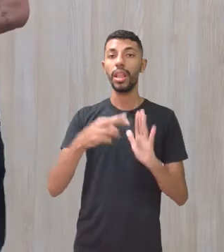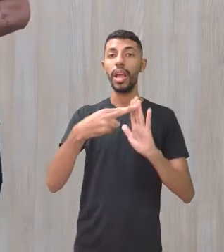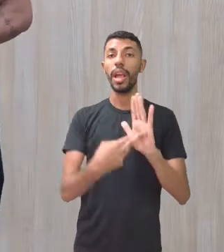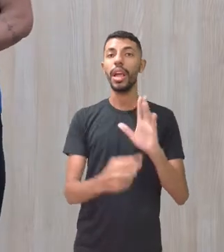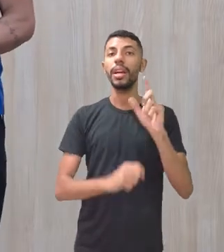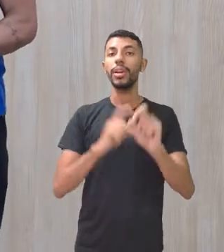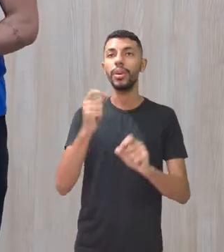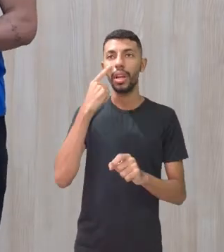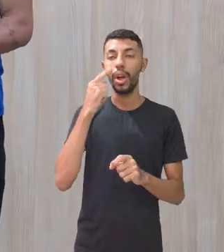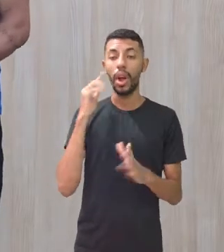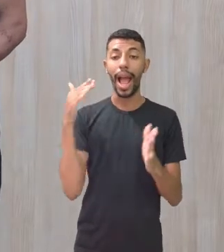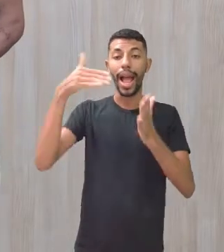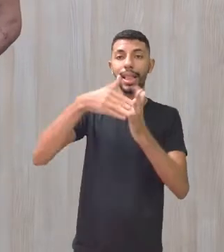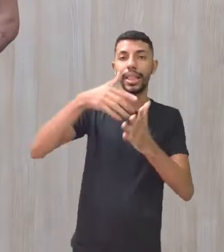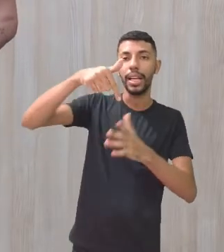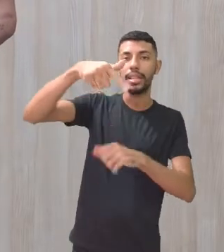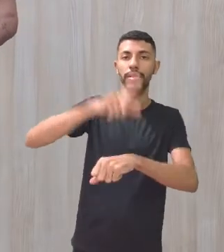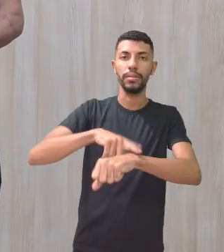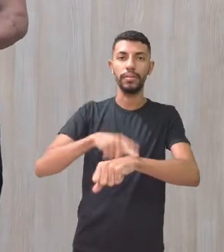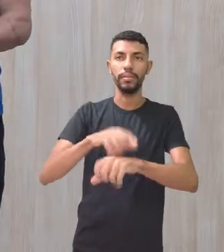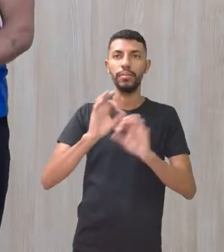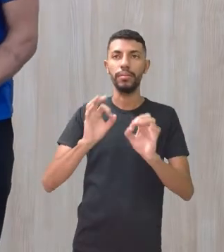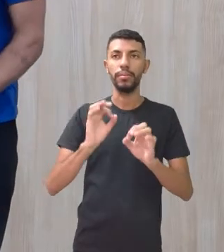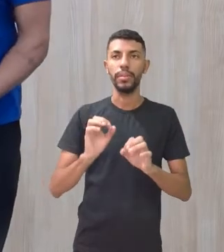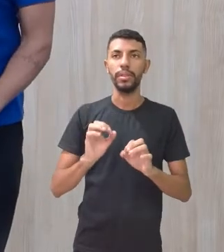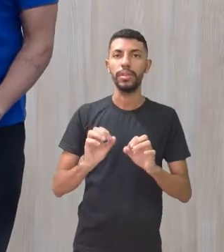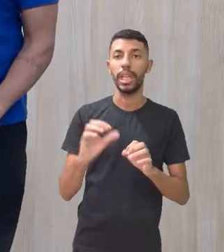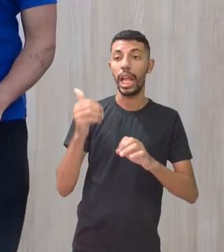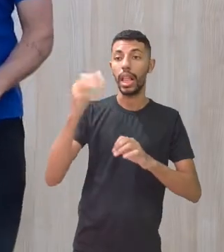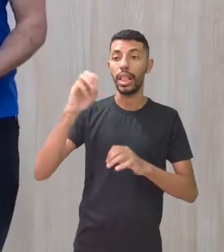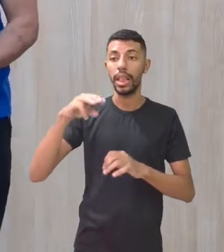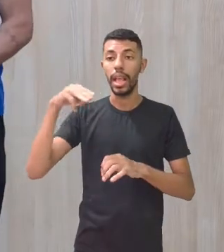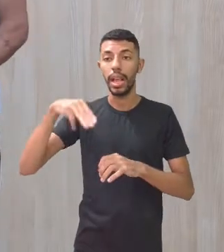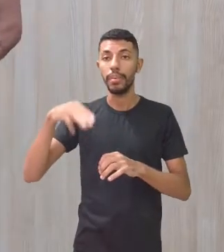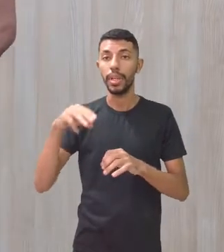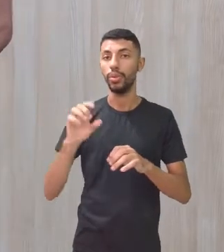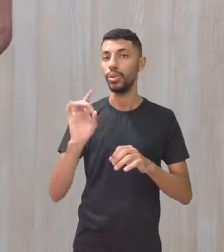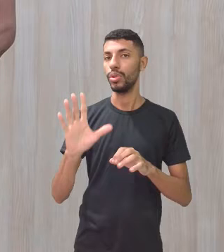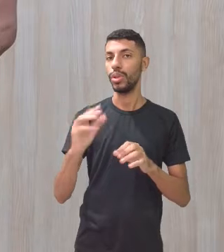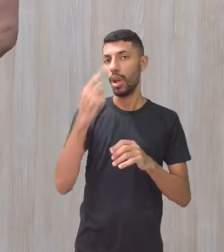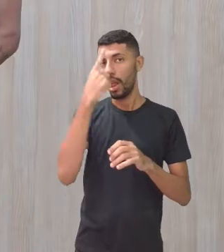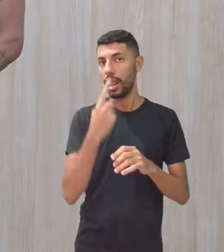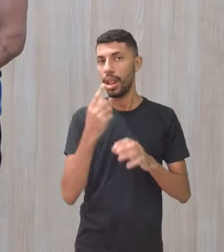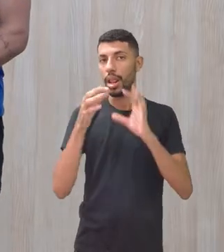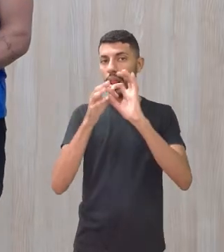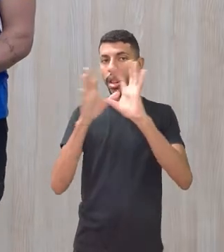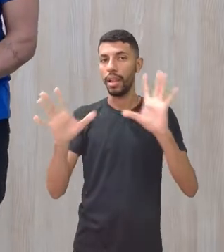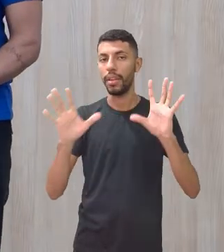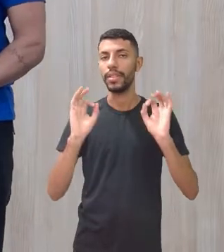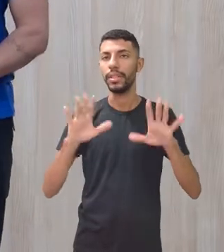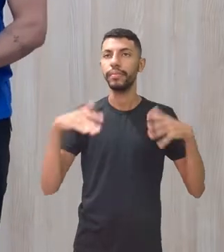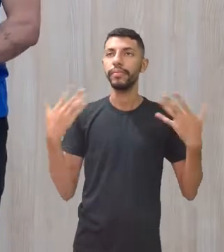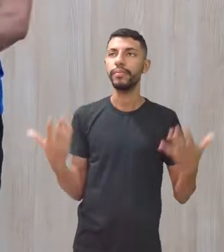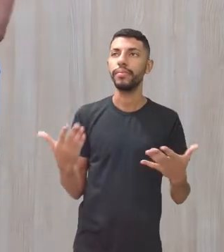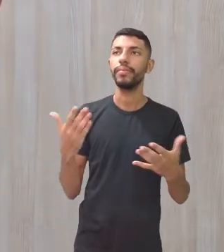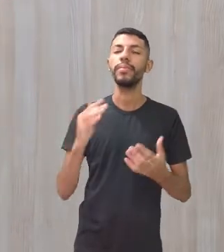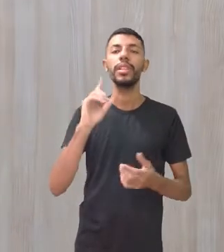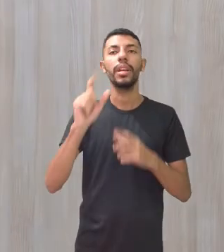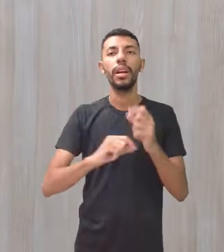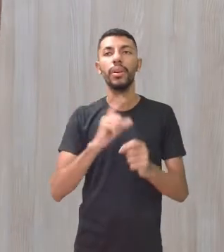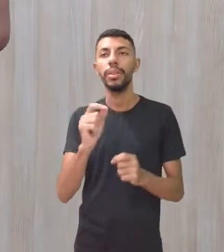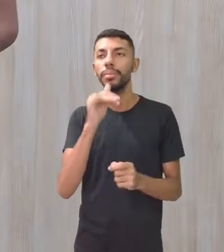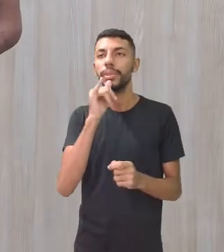se chegar mais de 7 horas, não entra. Outro só tem 10 minutos de tolerância, 5 minutos. Então, isso é uma regra estabelecida e você